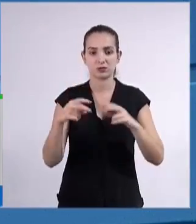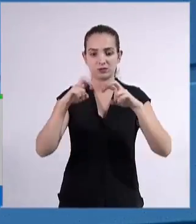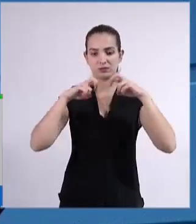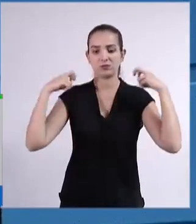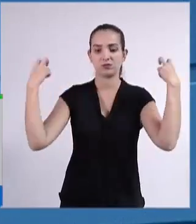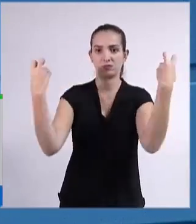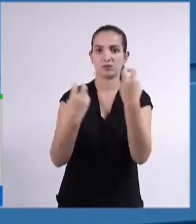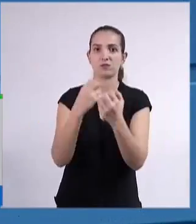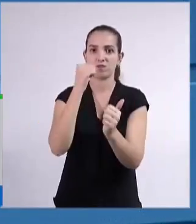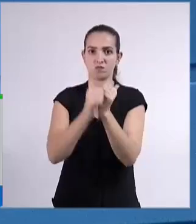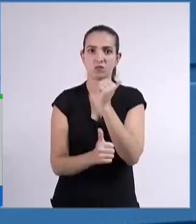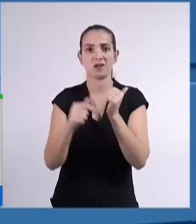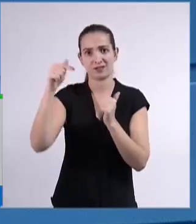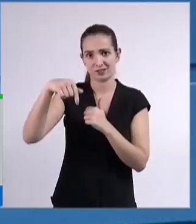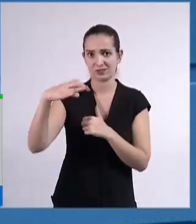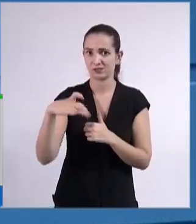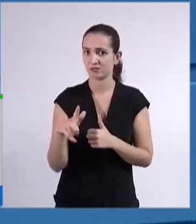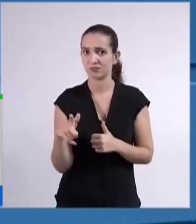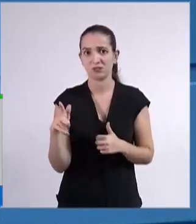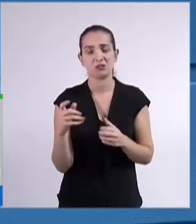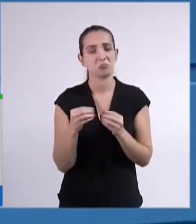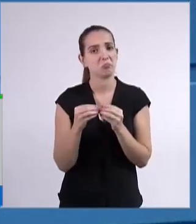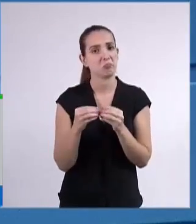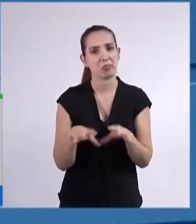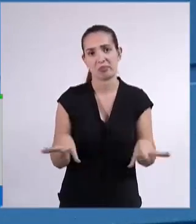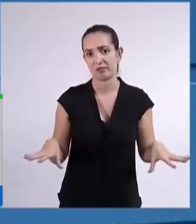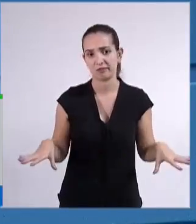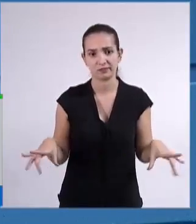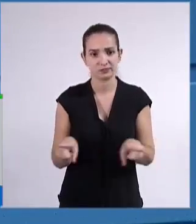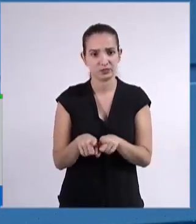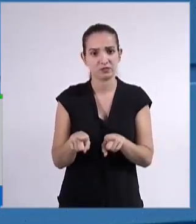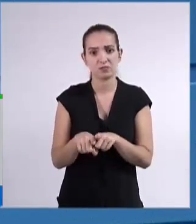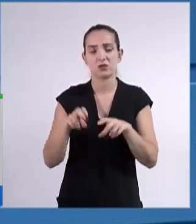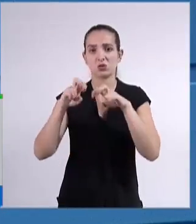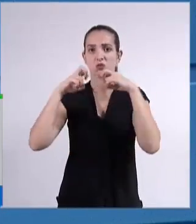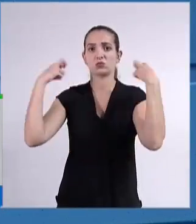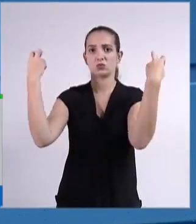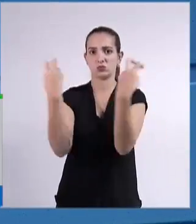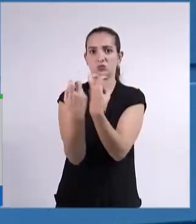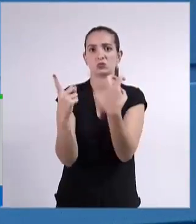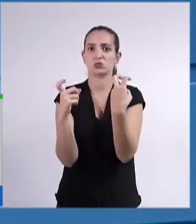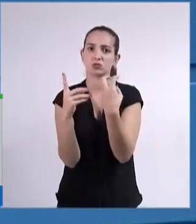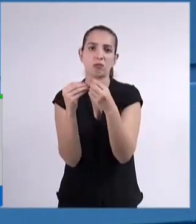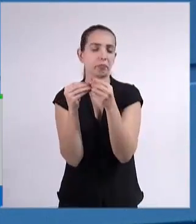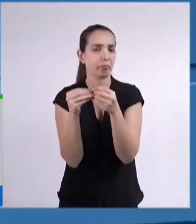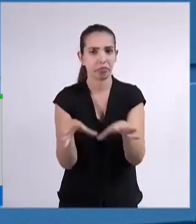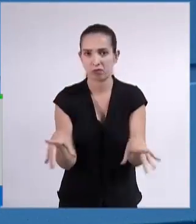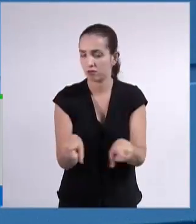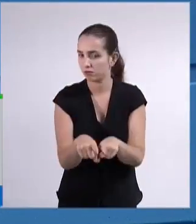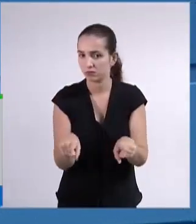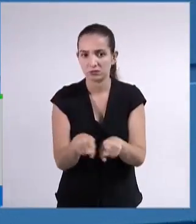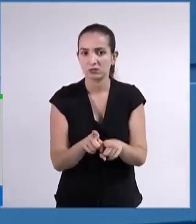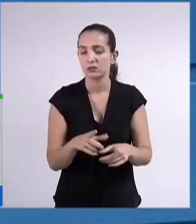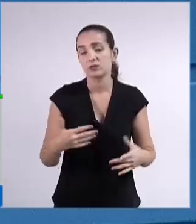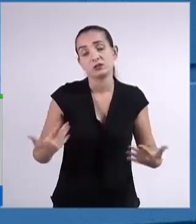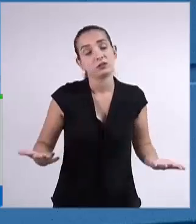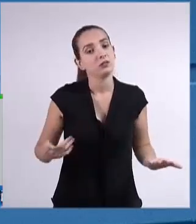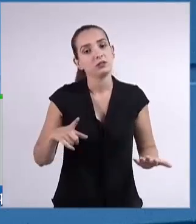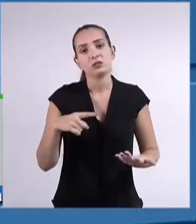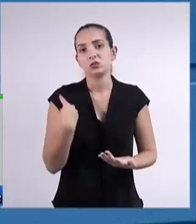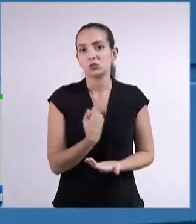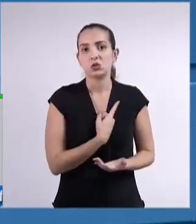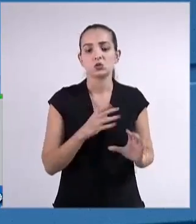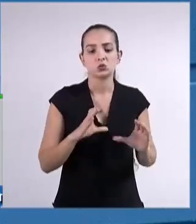estádio maravilhoso daquele acabando, a notícia do estádio Douradão aqui, e os nossos times sem condição